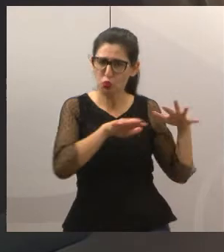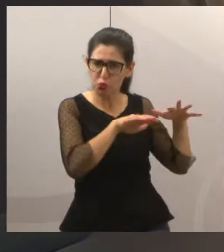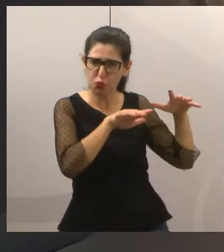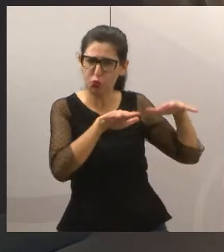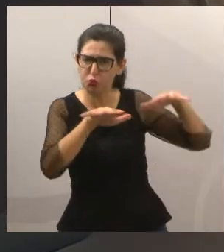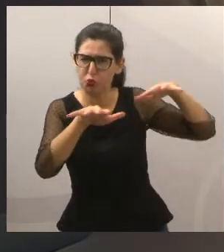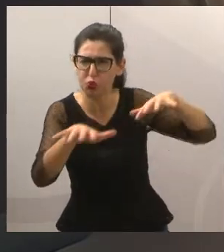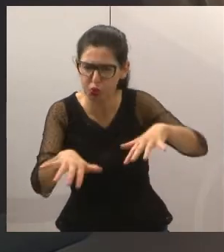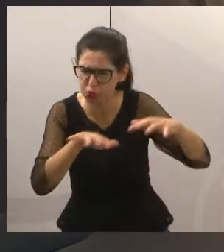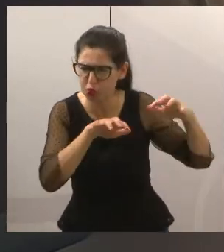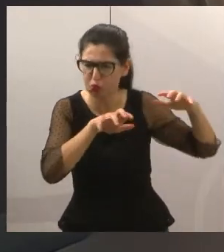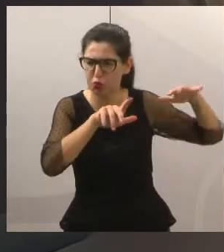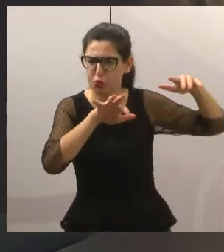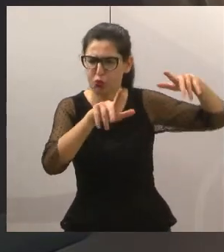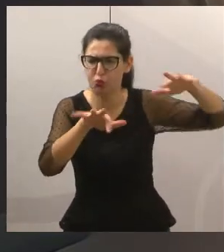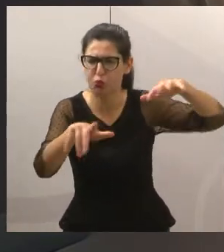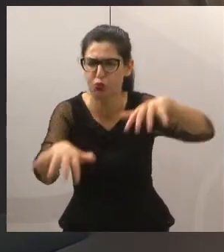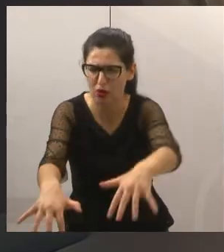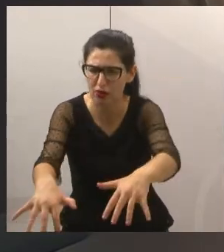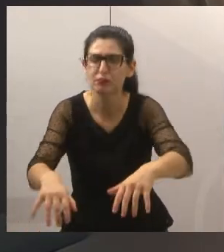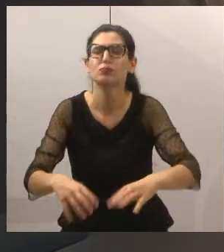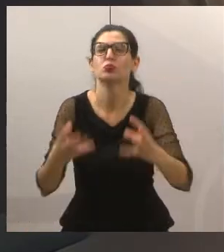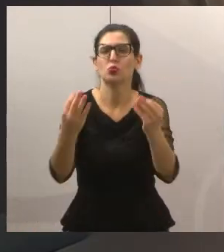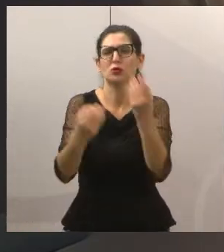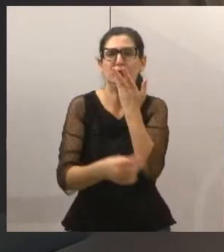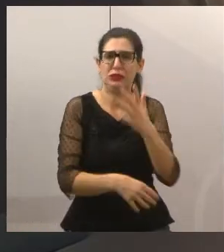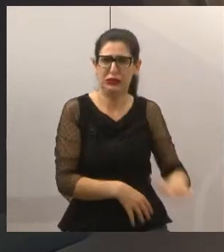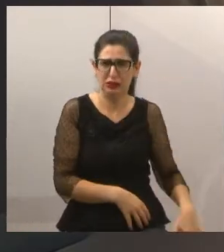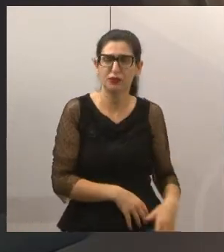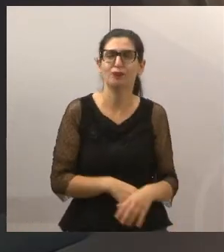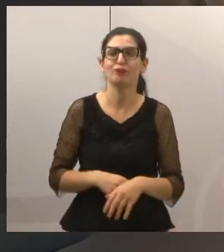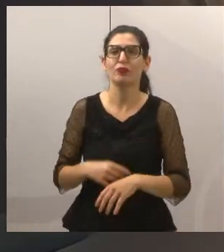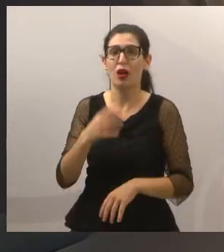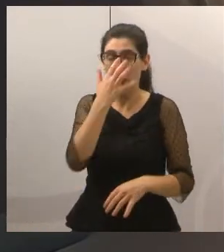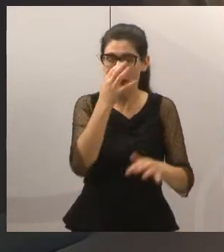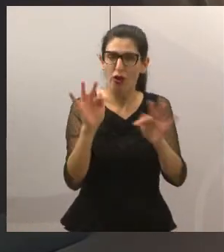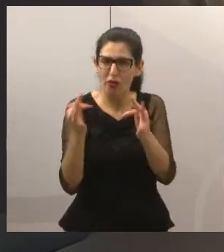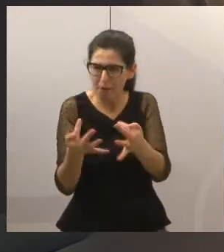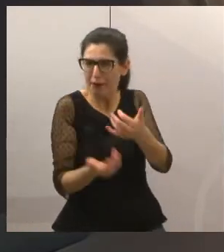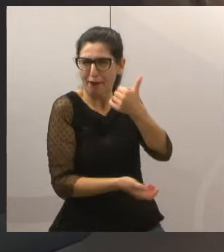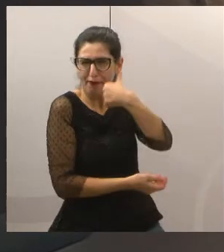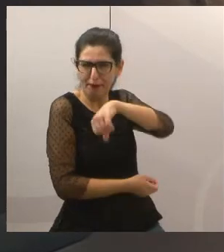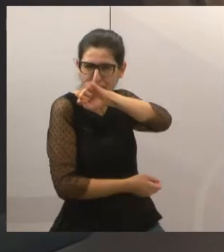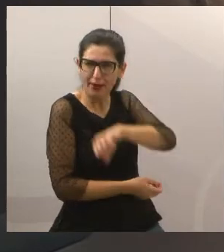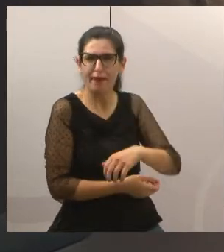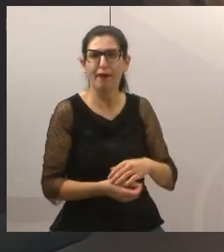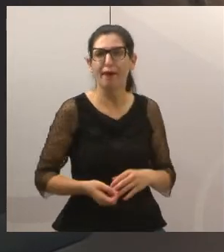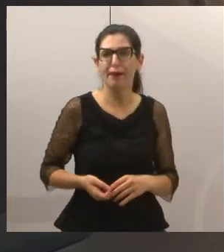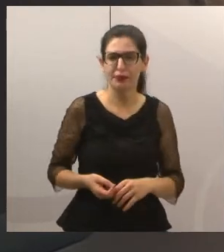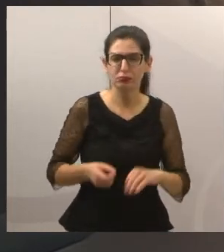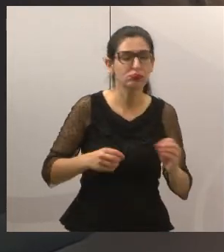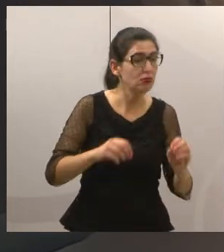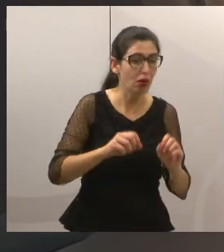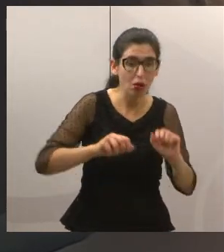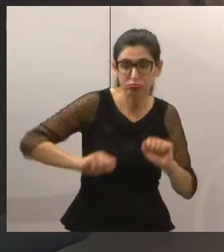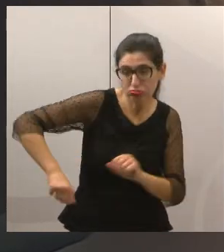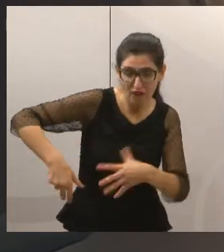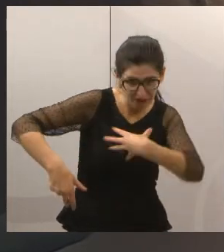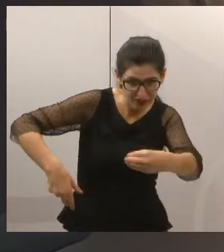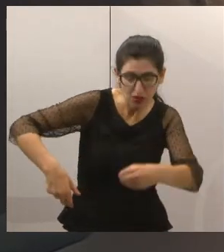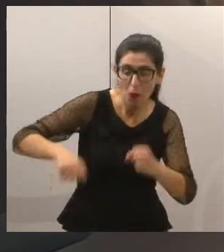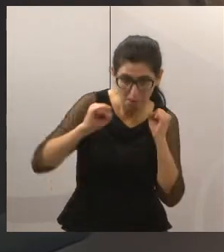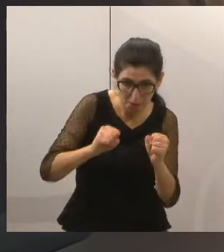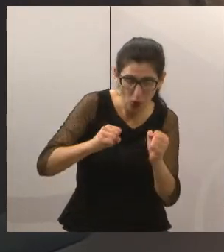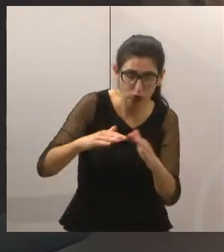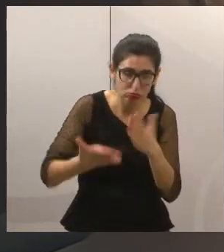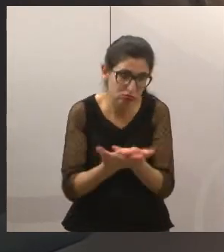ser ótima também para aquelas mães, para elas deixar as crianças na creche e ir para o trabalho, porque vai deixar onde